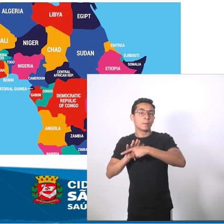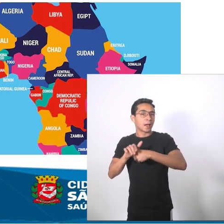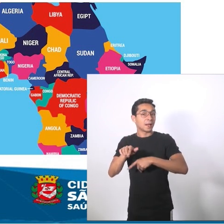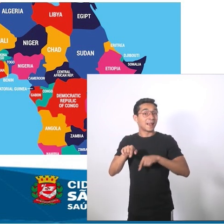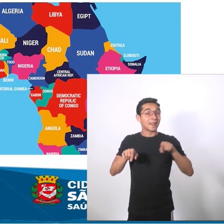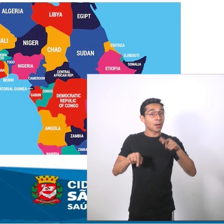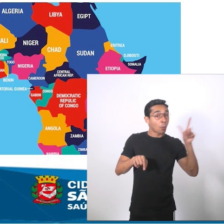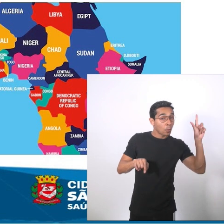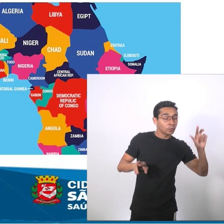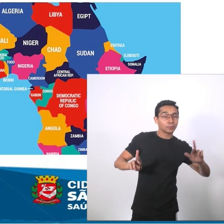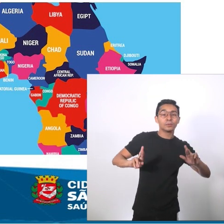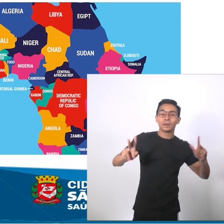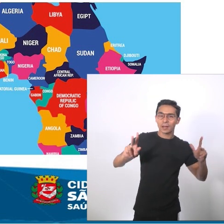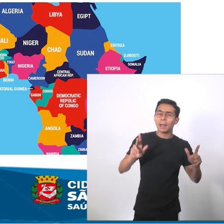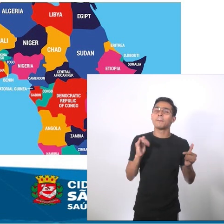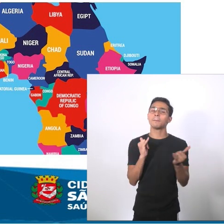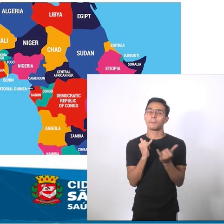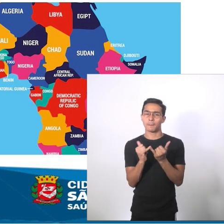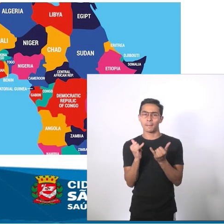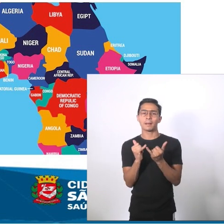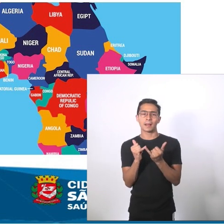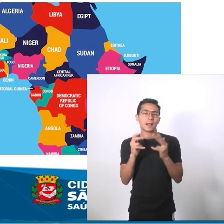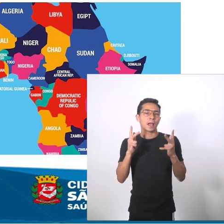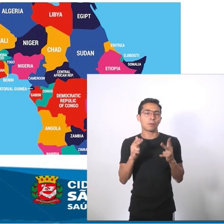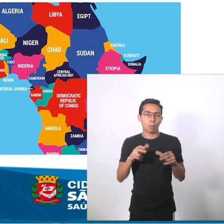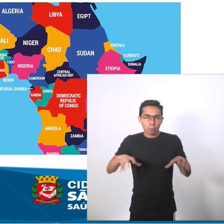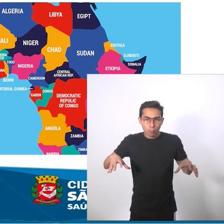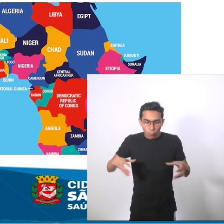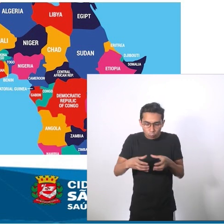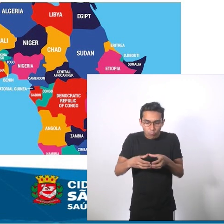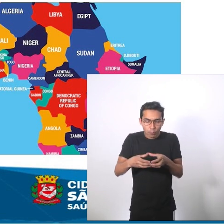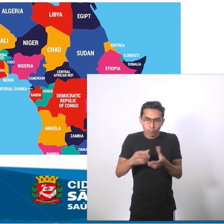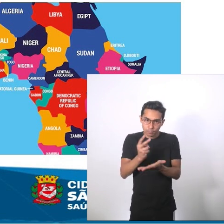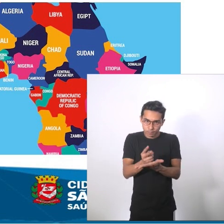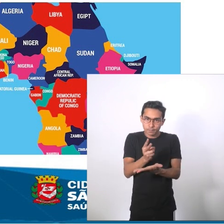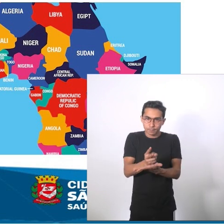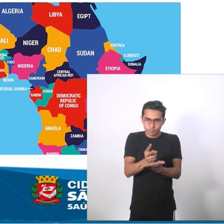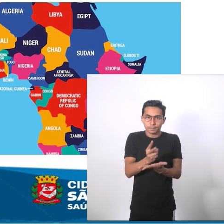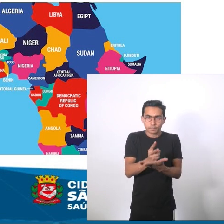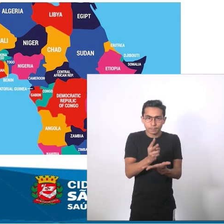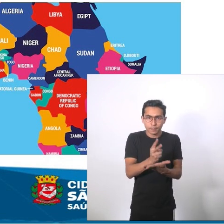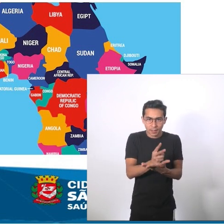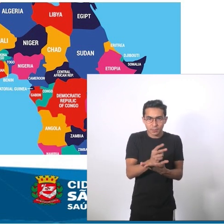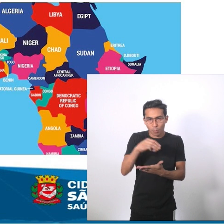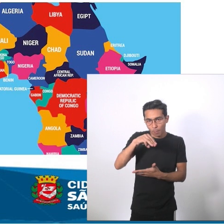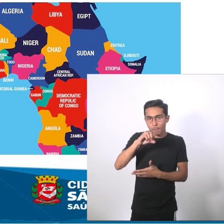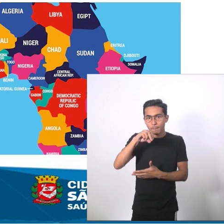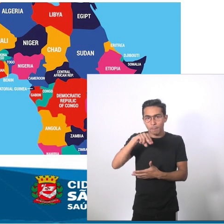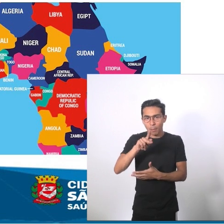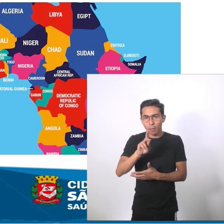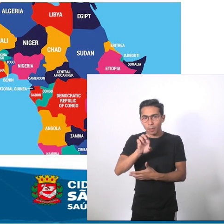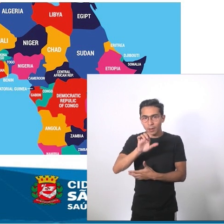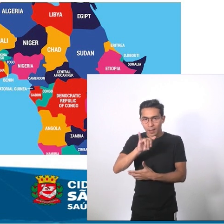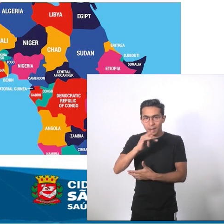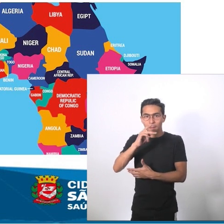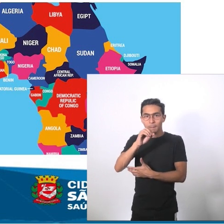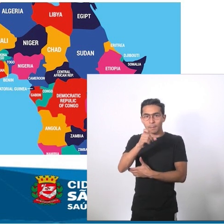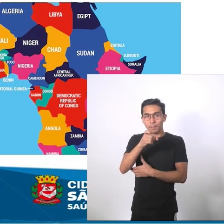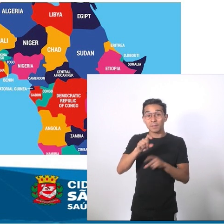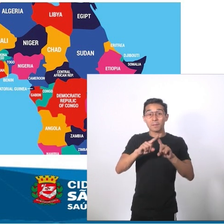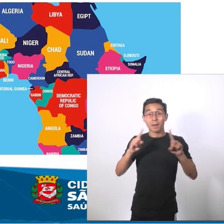gente colocando, são parentes a varíola humana do monkeypox, mas a varíola humana ela é muito mais transmissível e grave